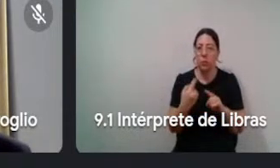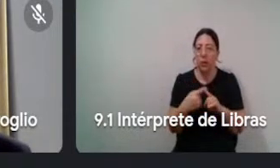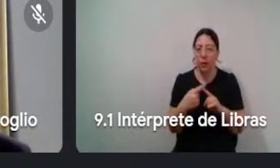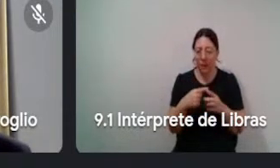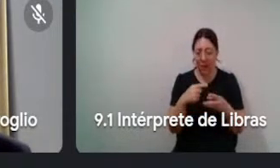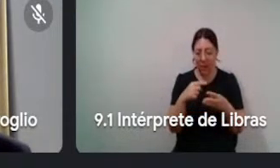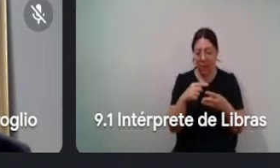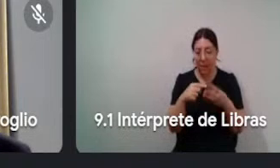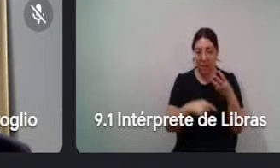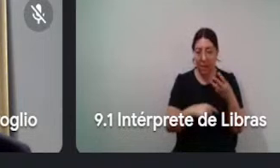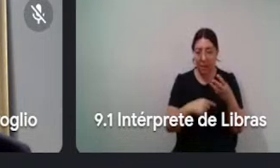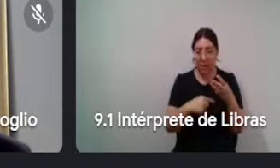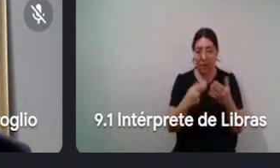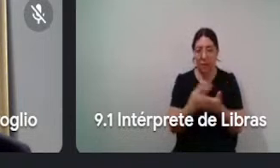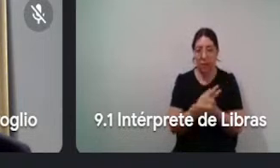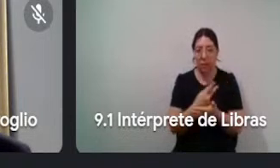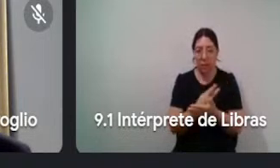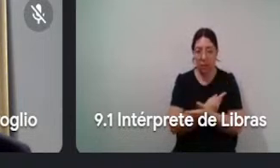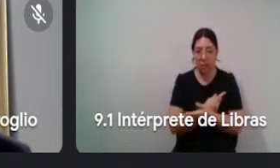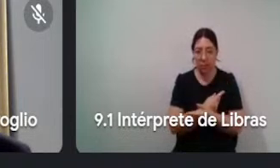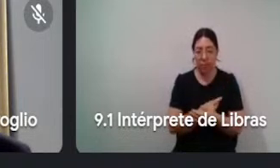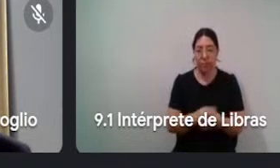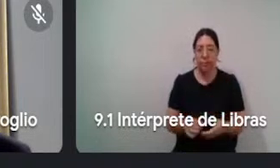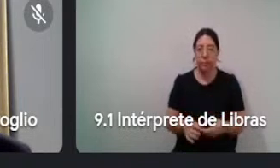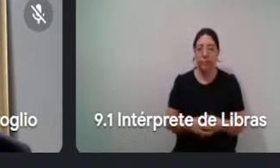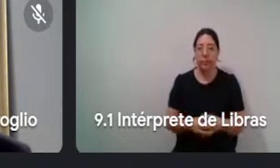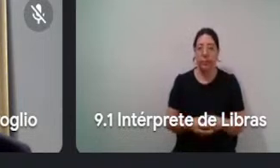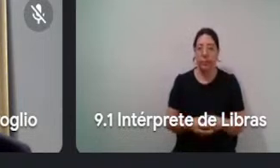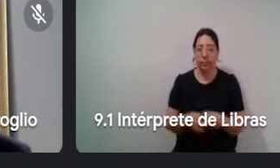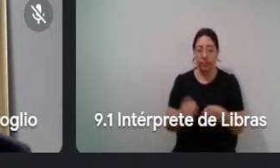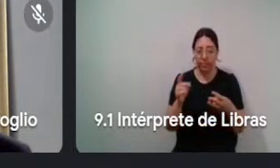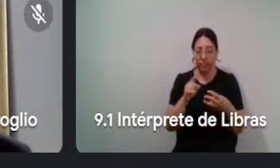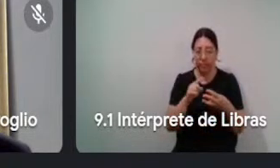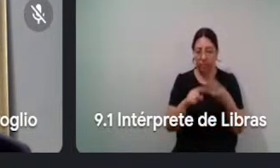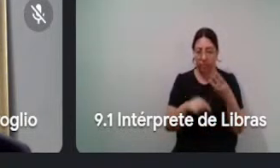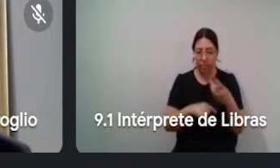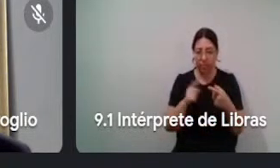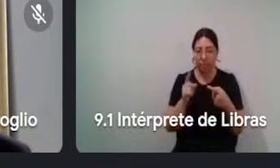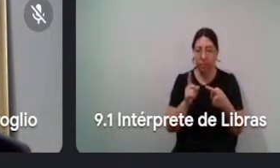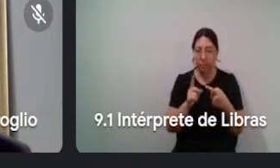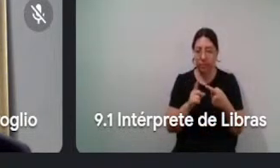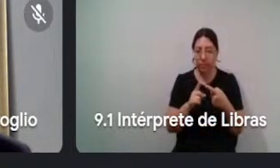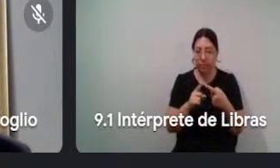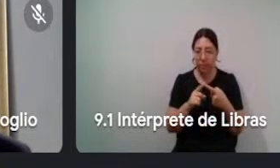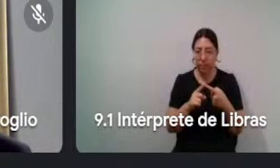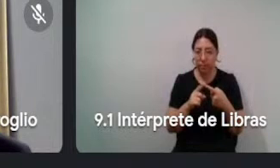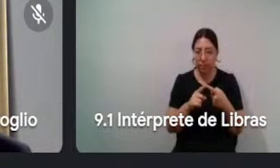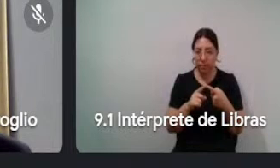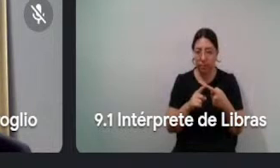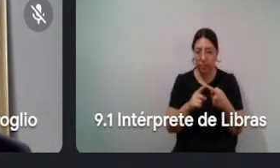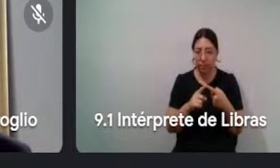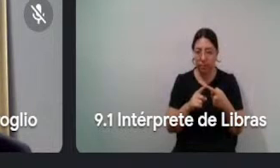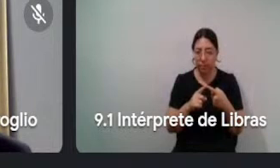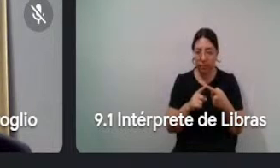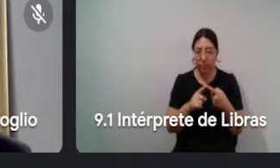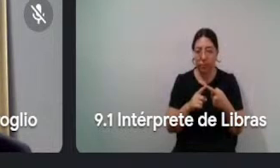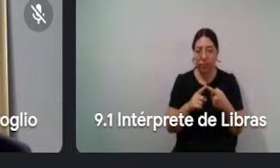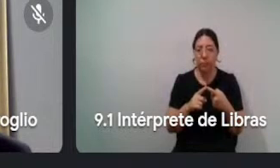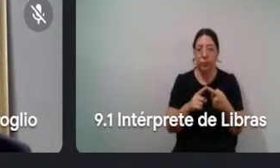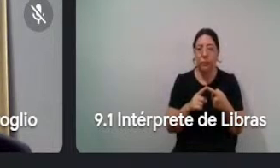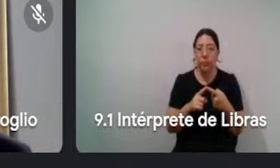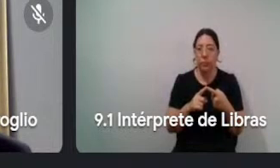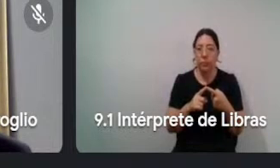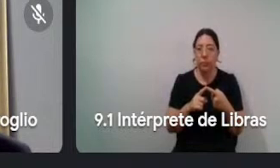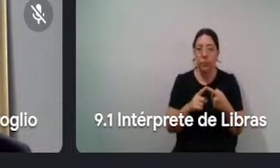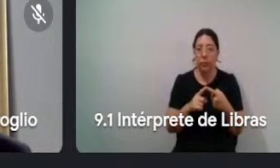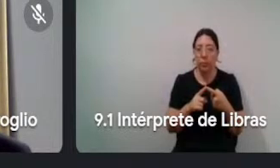3 inconsistências. Quais sejam? Impropriedades. 1. Ausência de